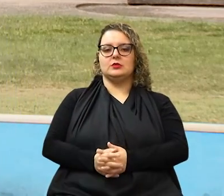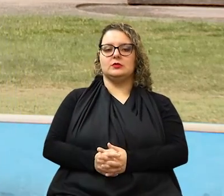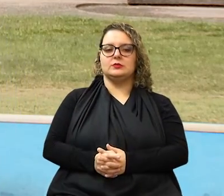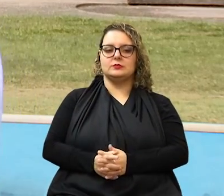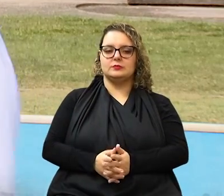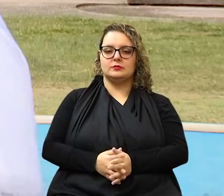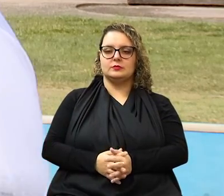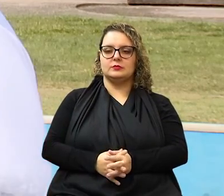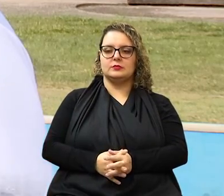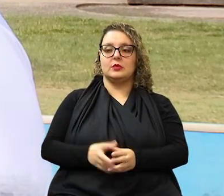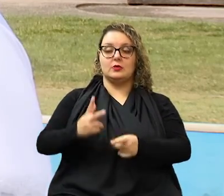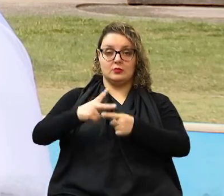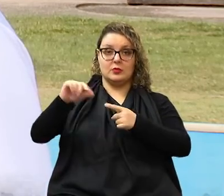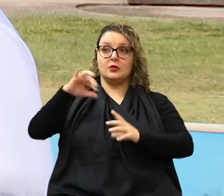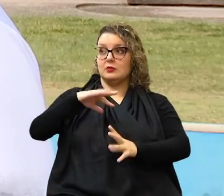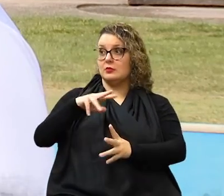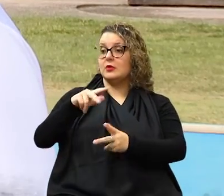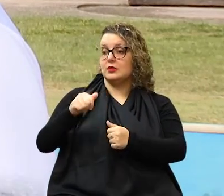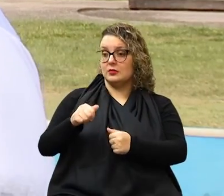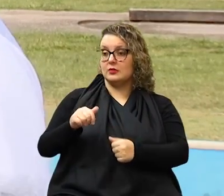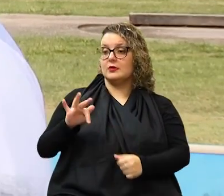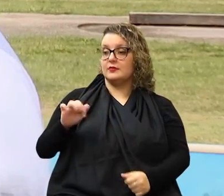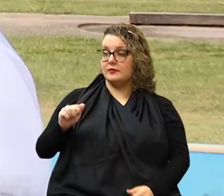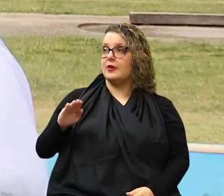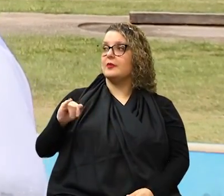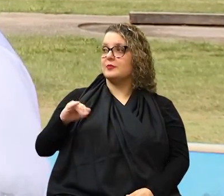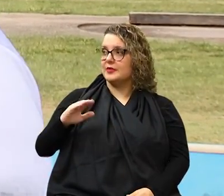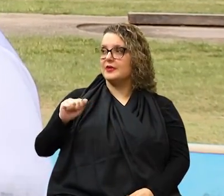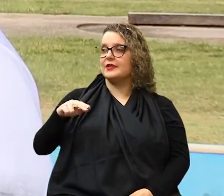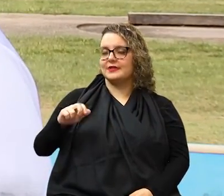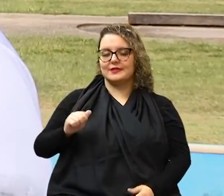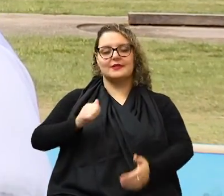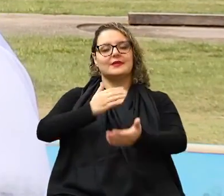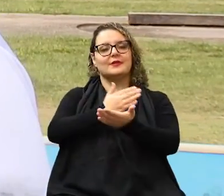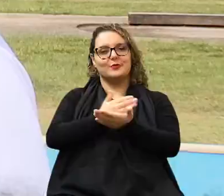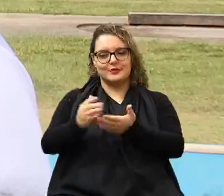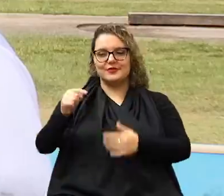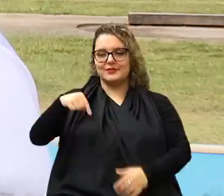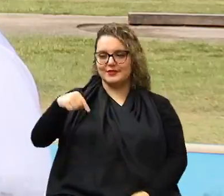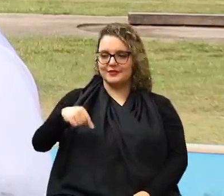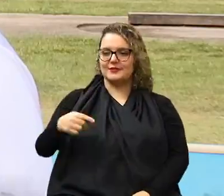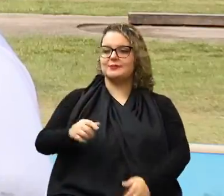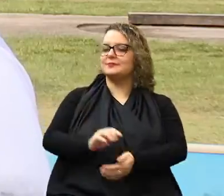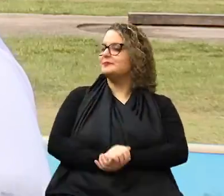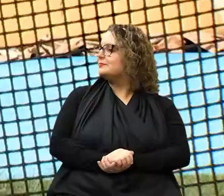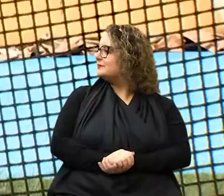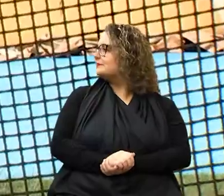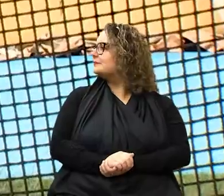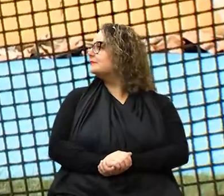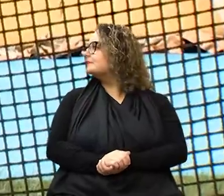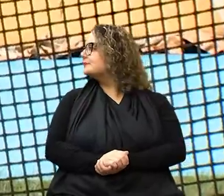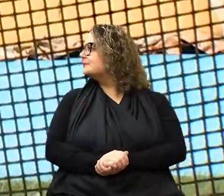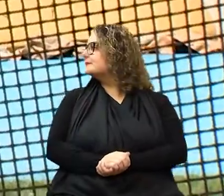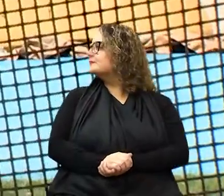foi campeã mundial. Então a Fabiana também começou como atleta da Orcamp.